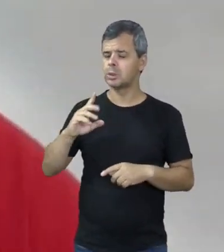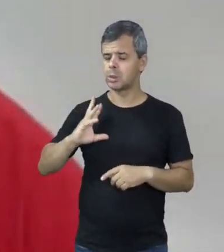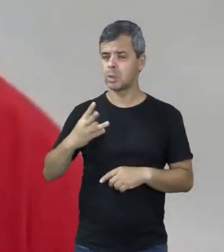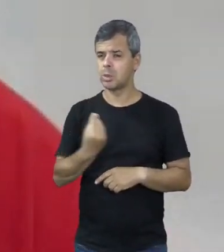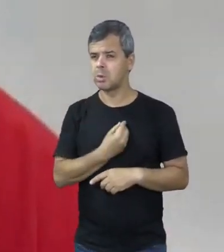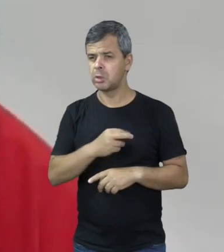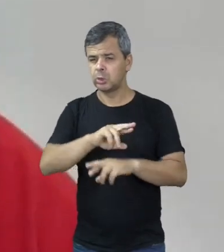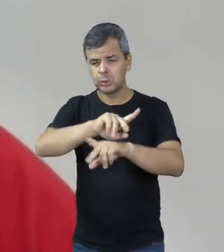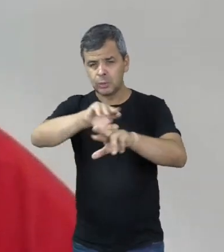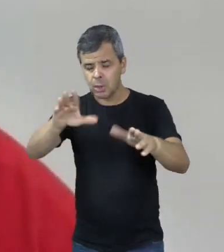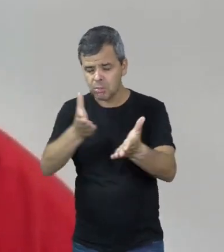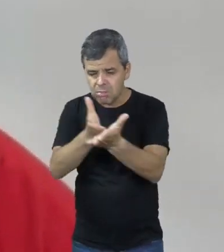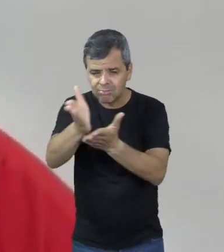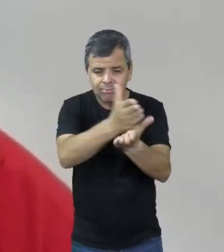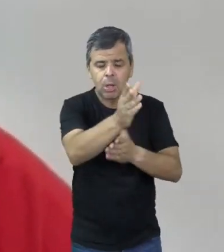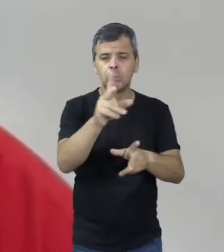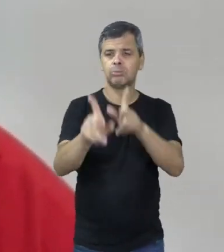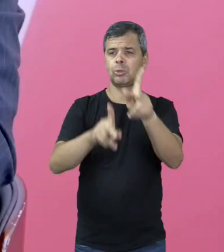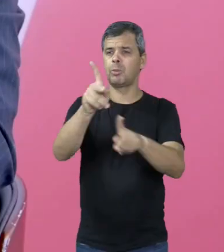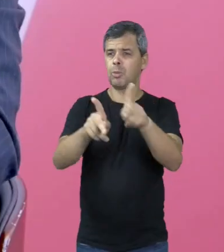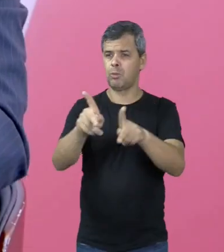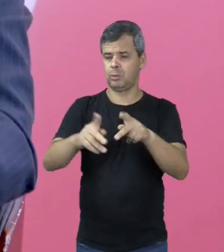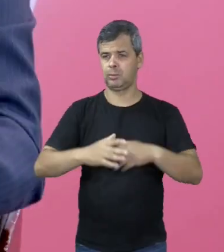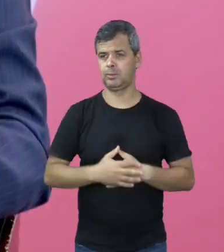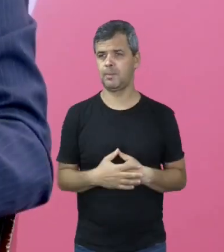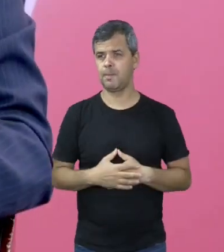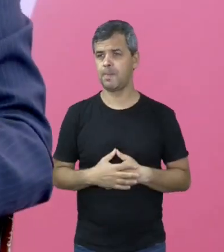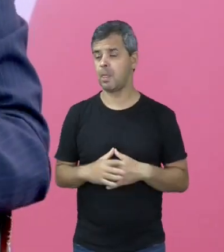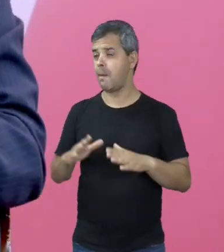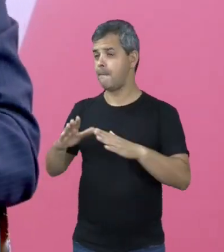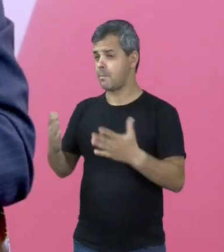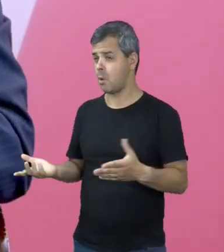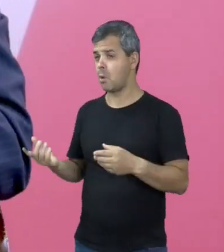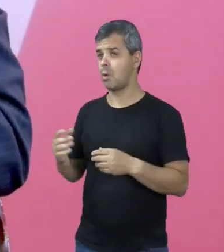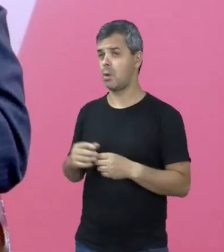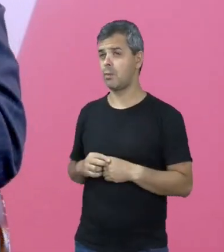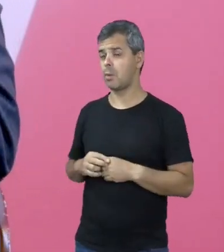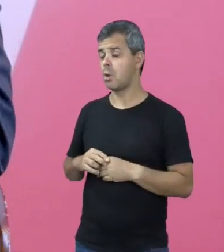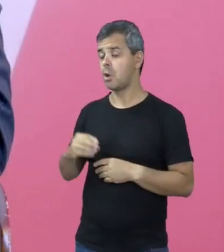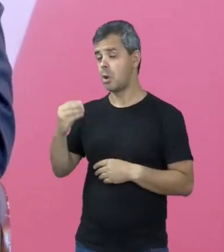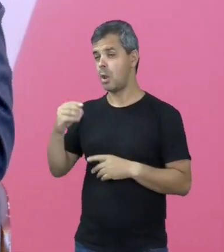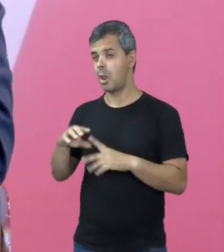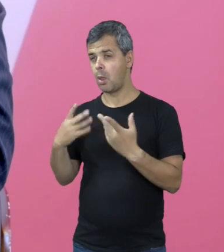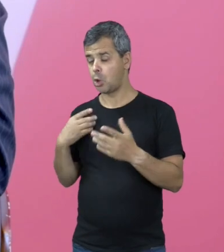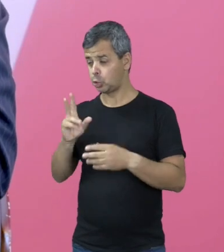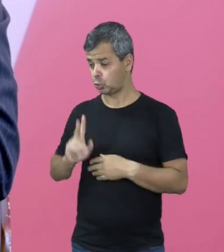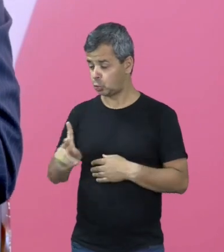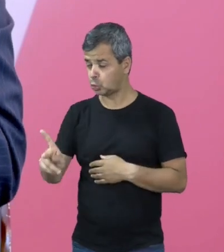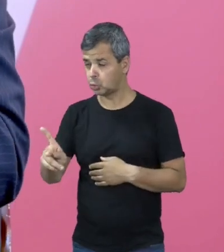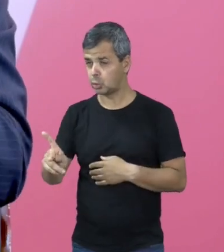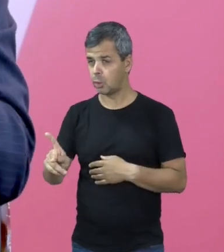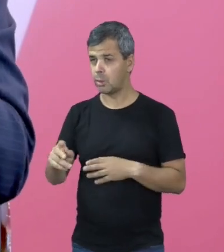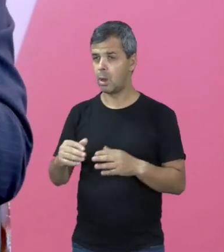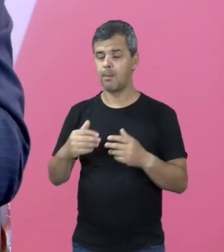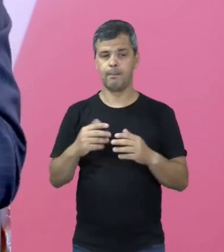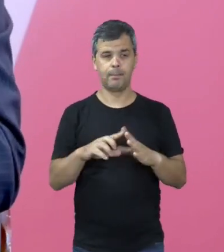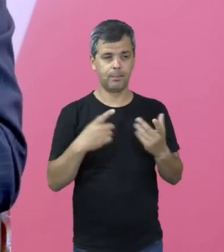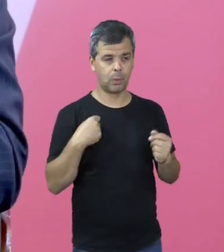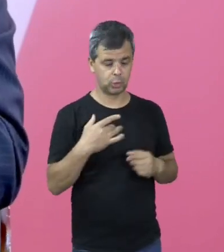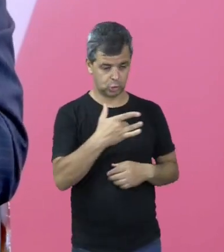vários outros segmentos da população também. É isso aí, daqui a pouco, depois do intervalo, a gente continua falando